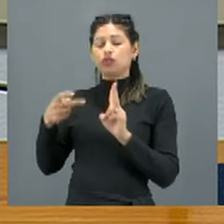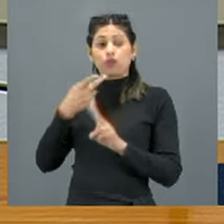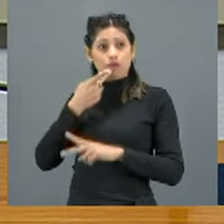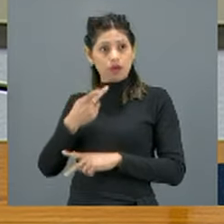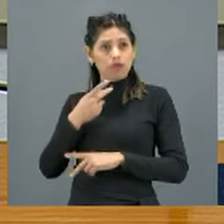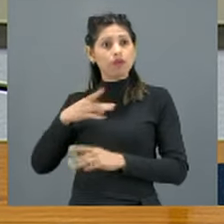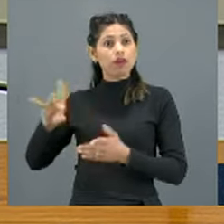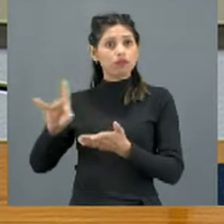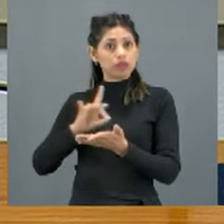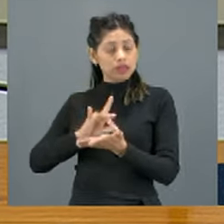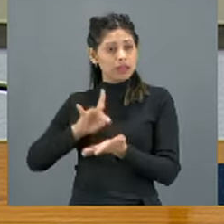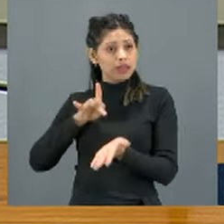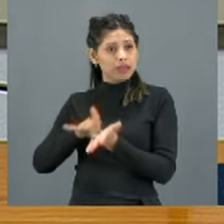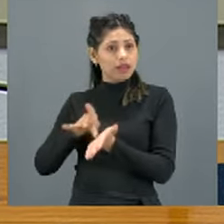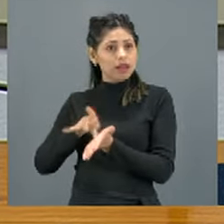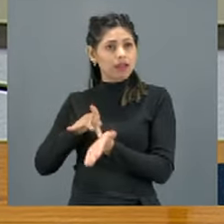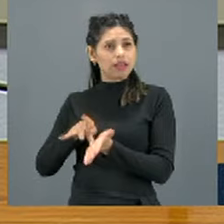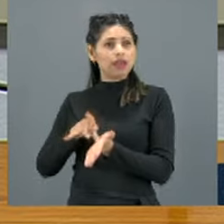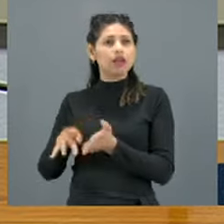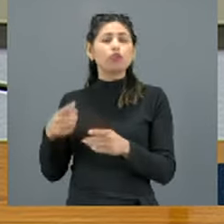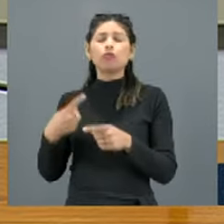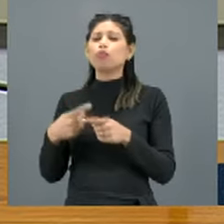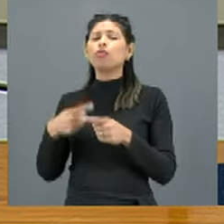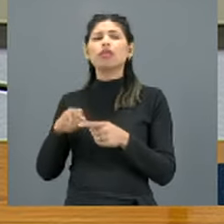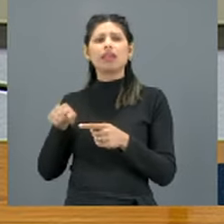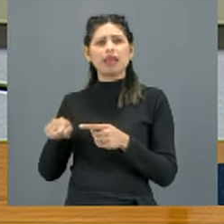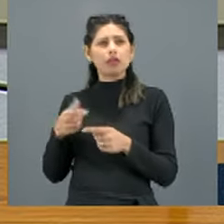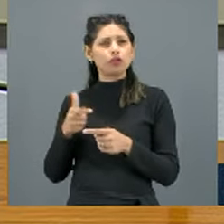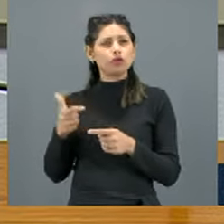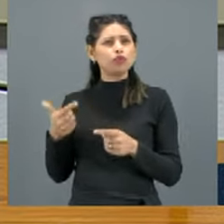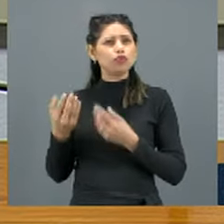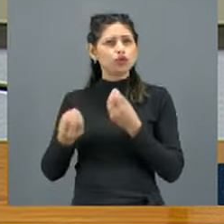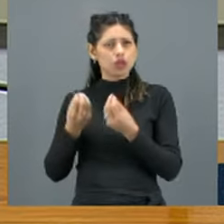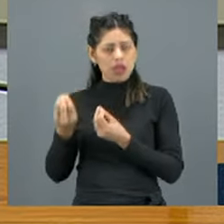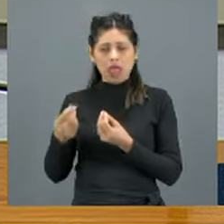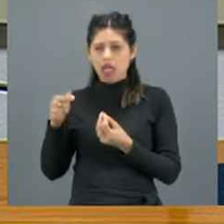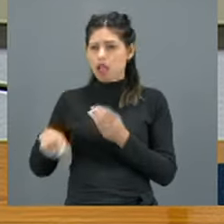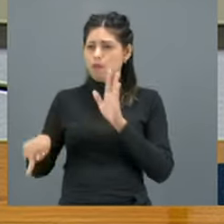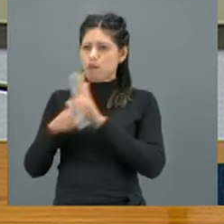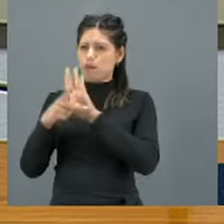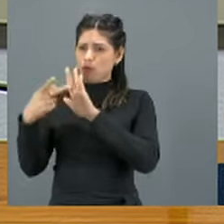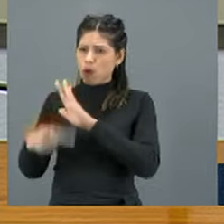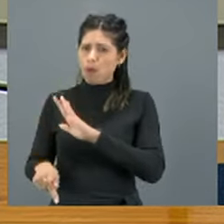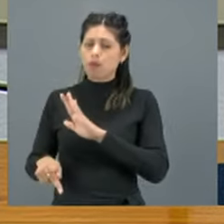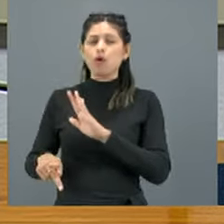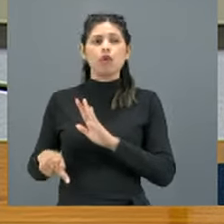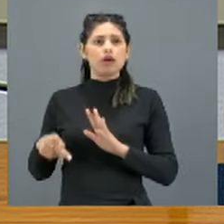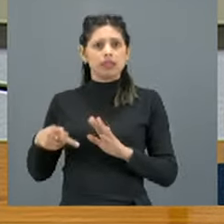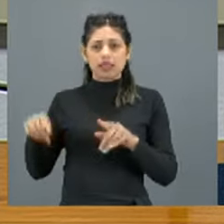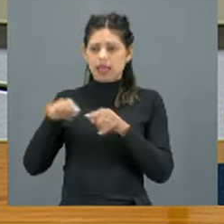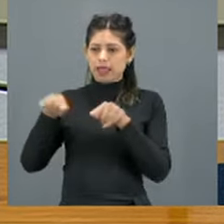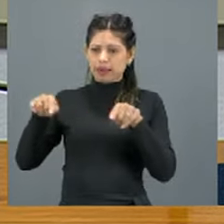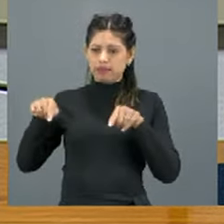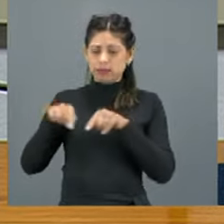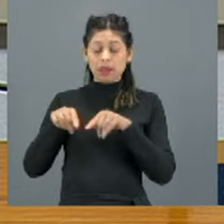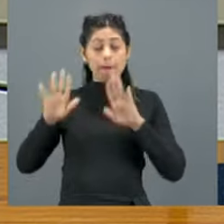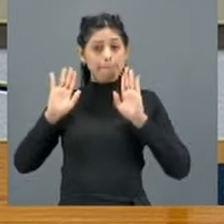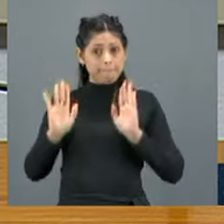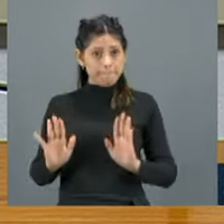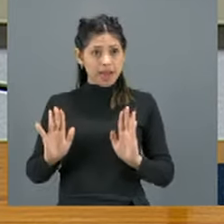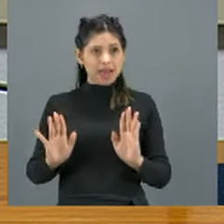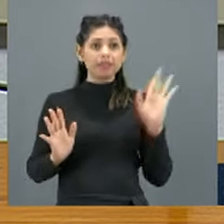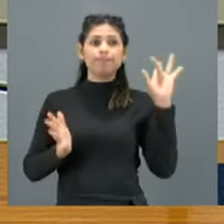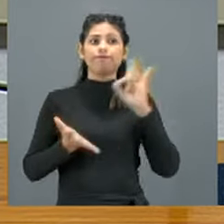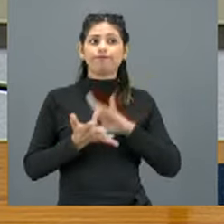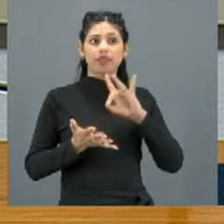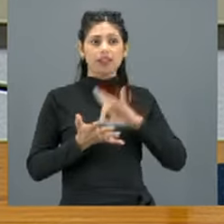reservas indígenas tinha na sua ideia que ele seria o dono. Na prática, nos parece que isso não